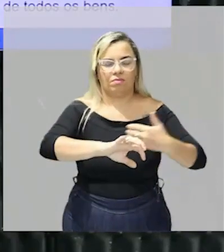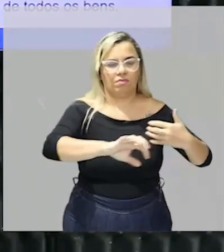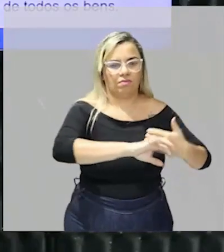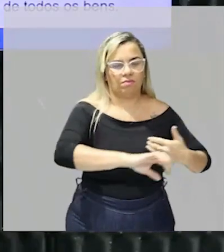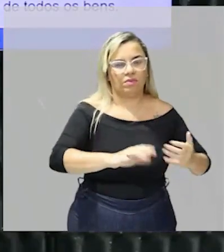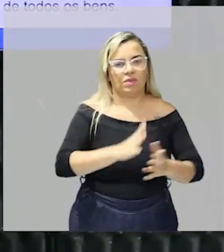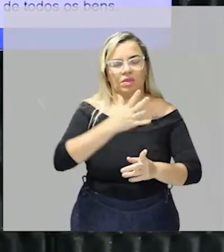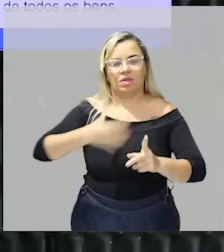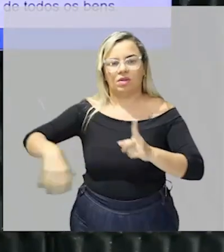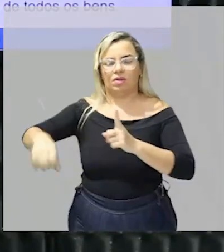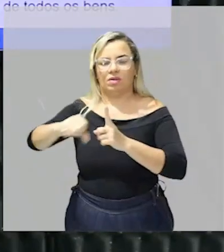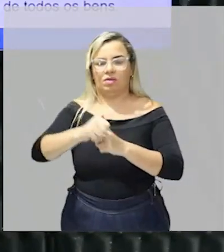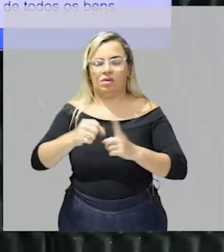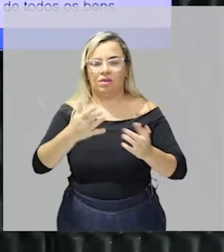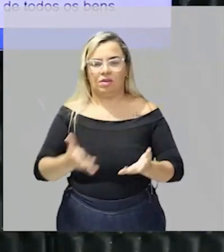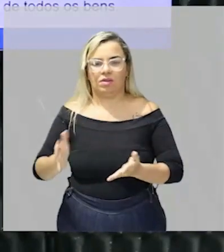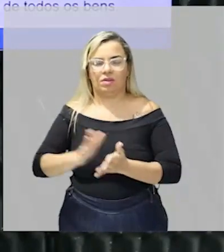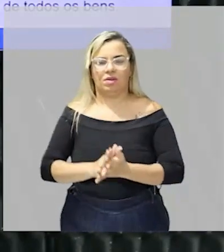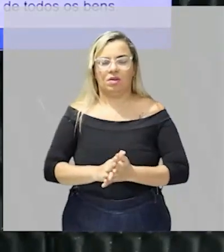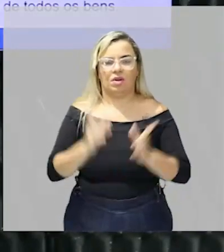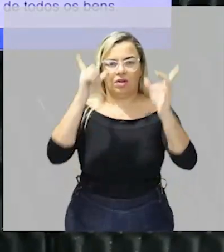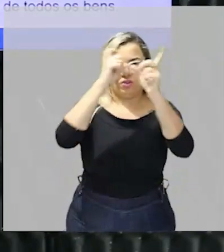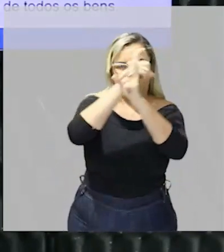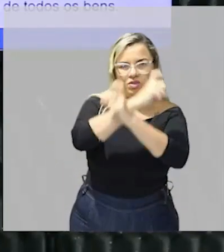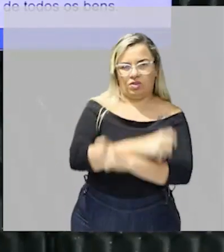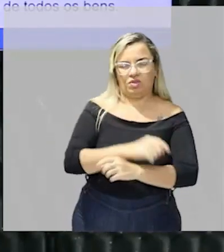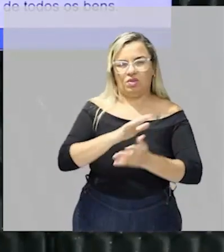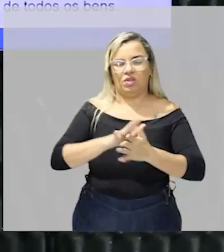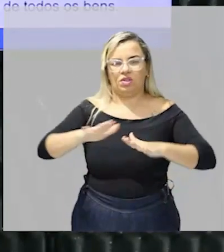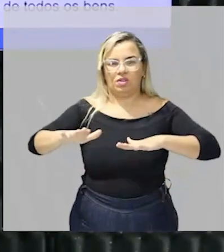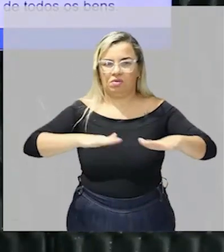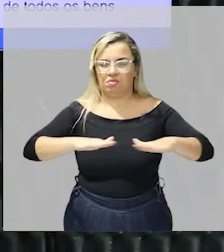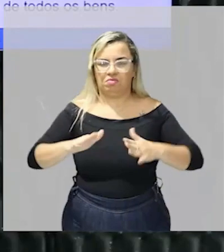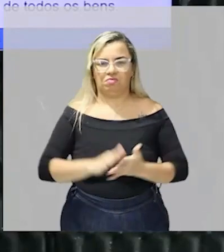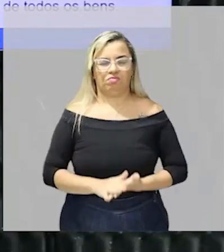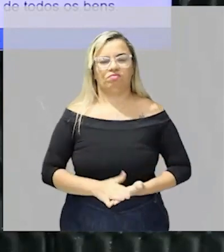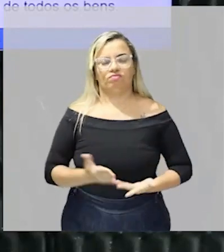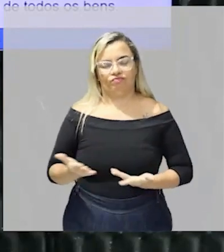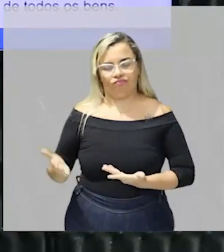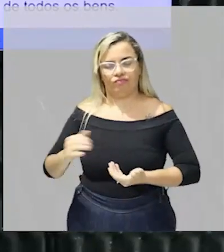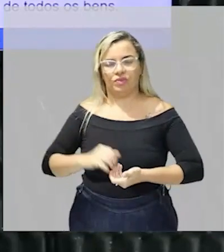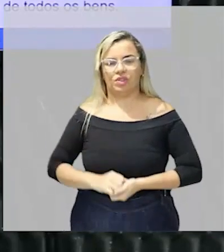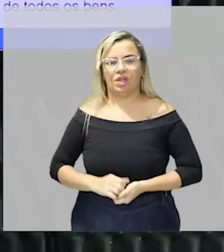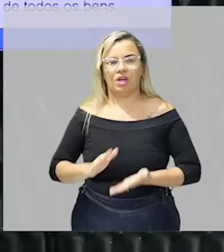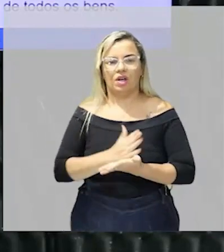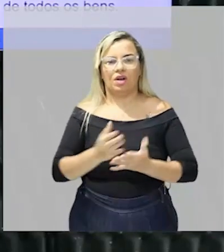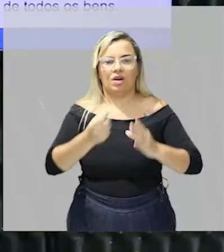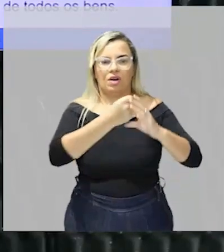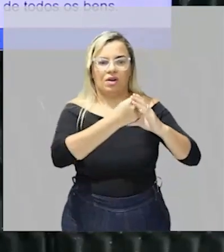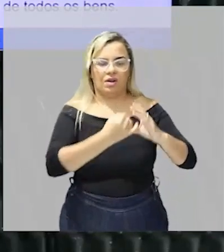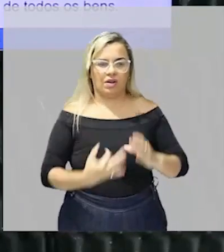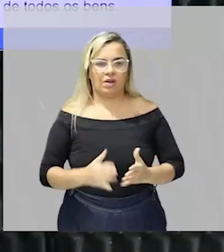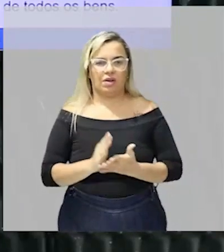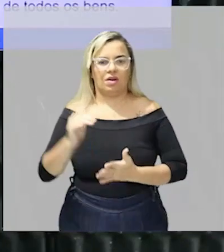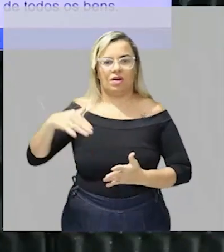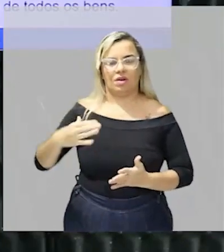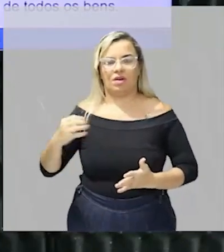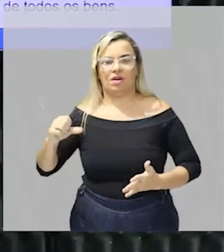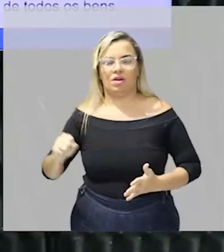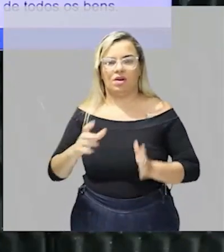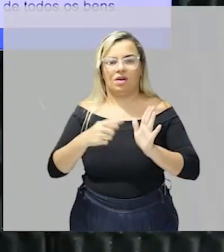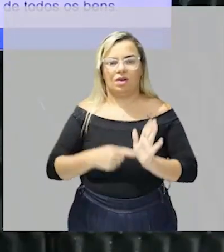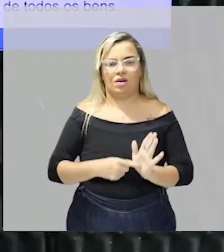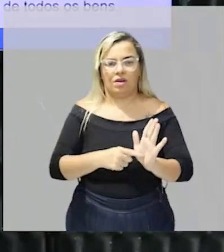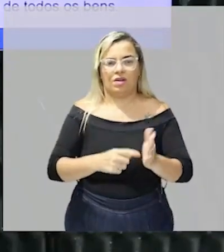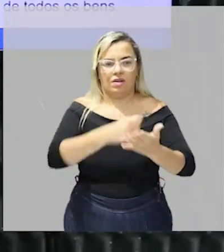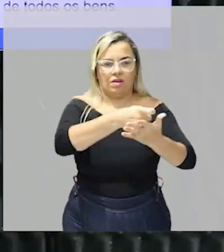classes sociais, onde a mobilidade social ela inexiste. São algumas características dos incas que ele vai nos trazer